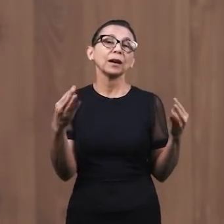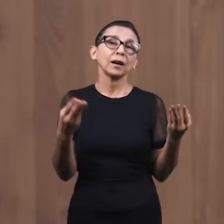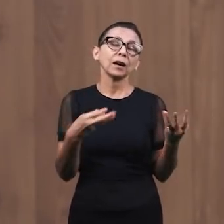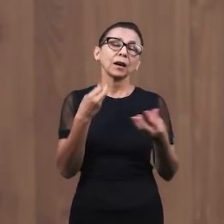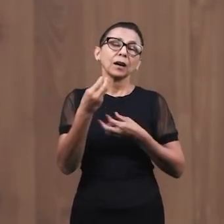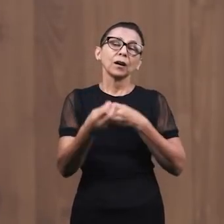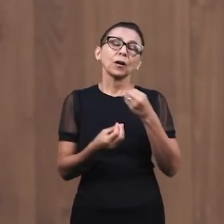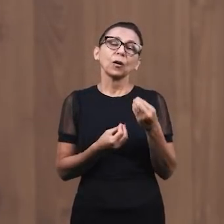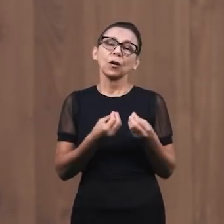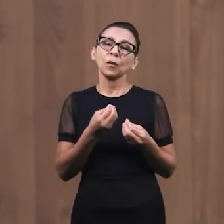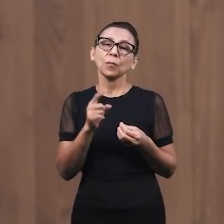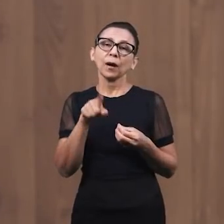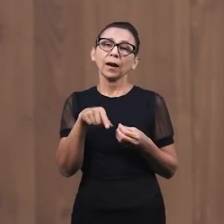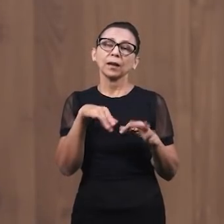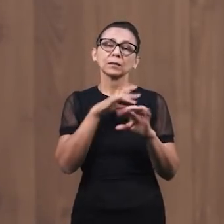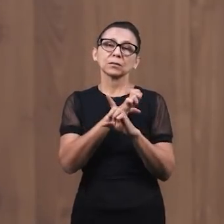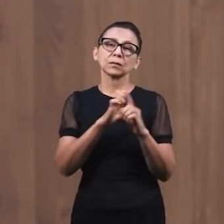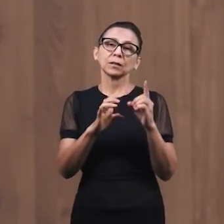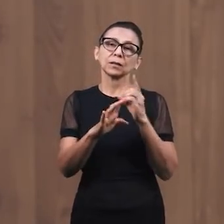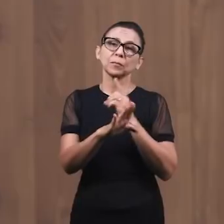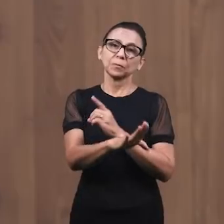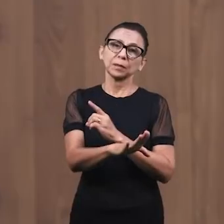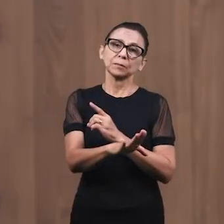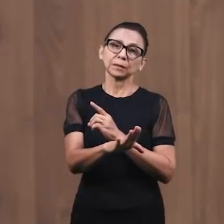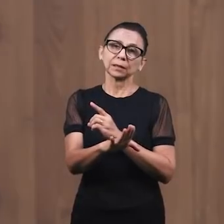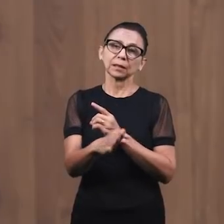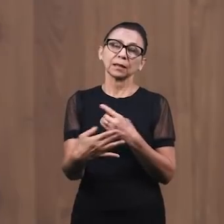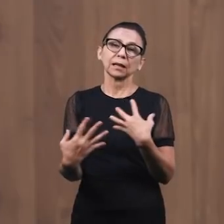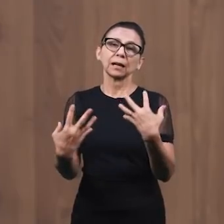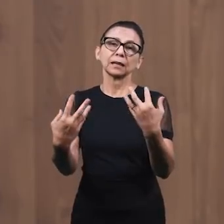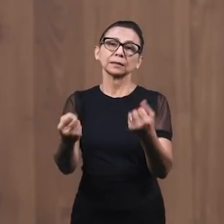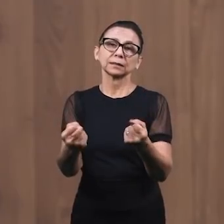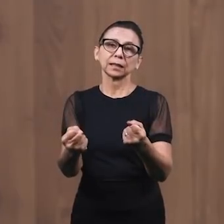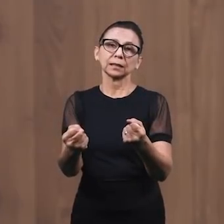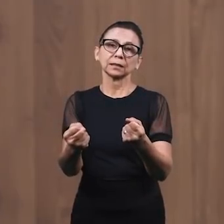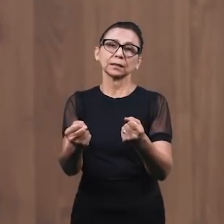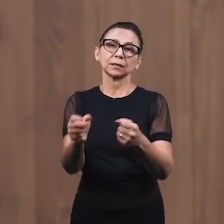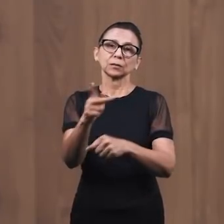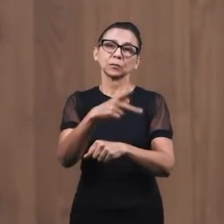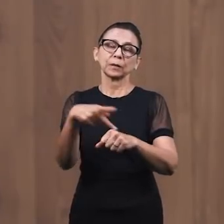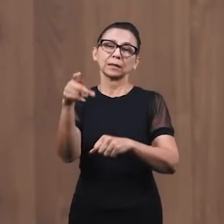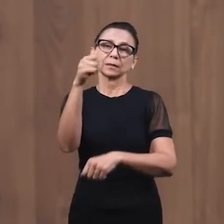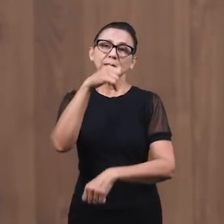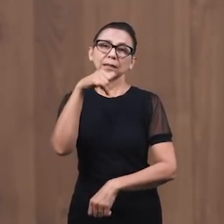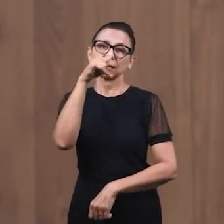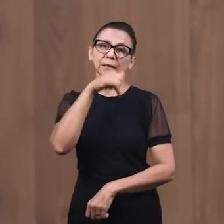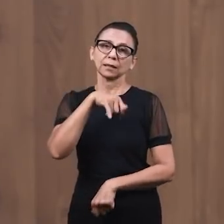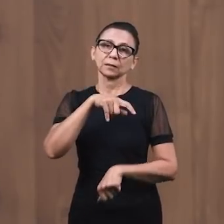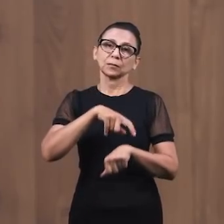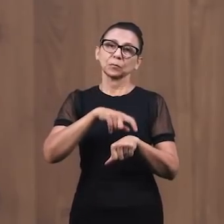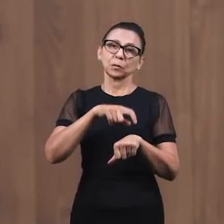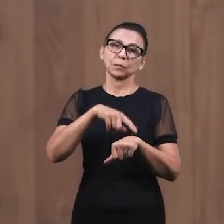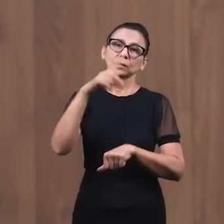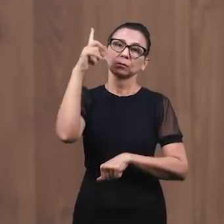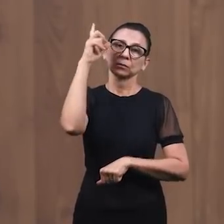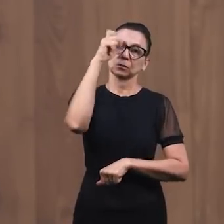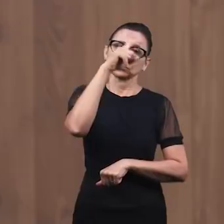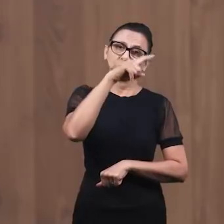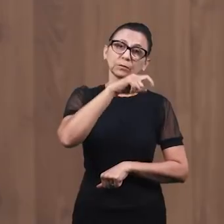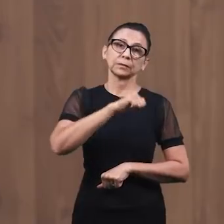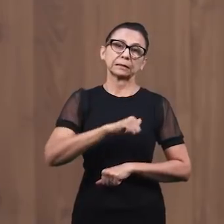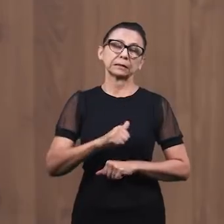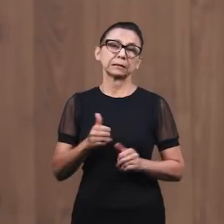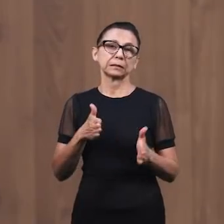da recepção da doutrina pela Escola Bíblica Dominical num país como a Itália e num momento que a Itália